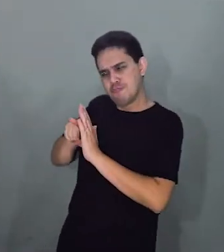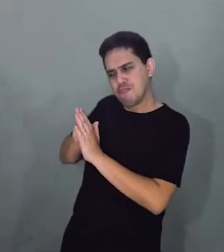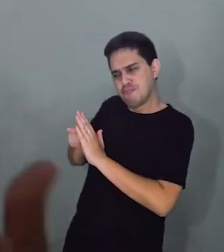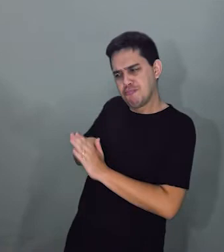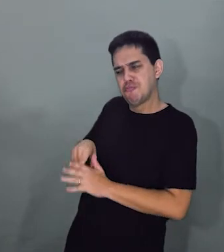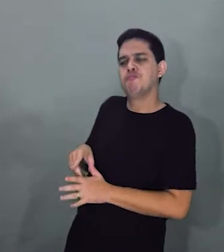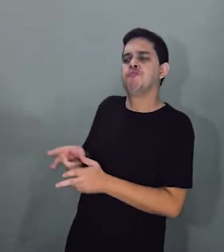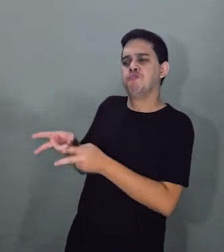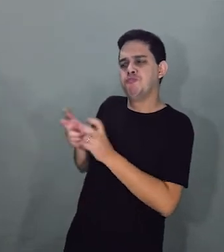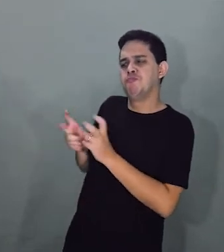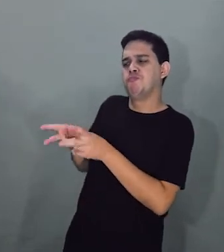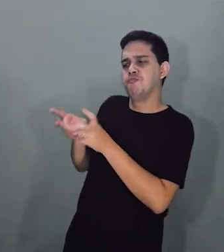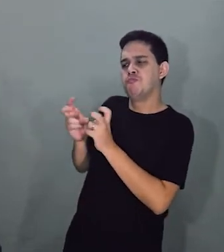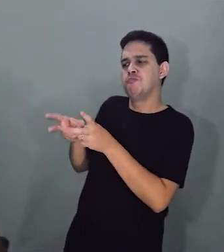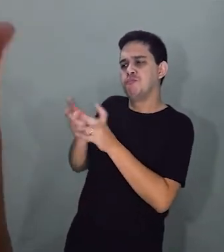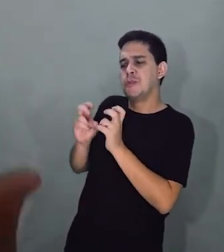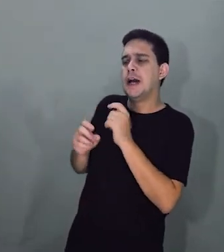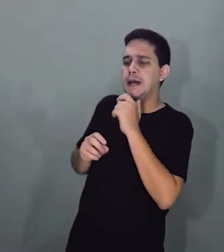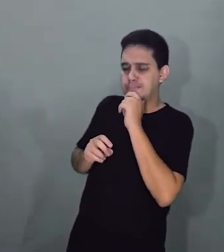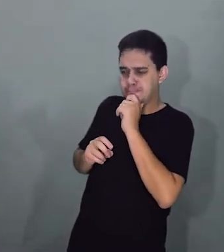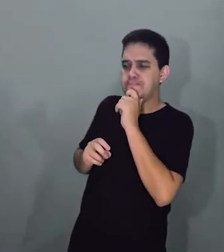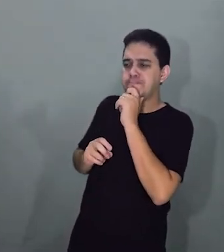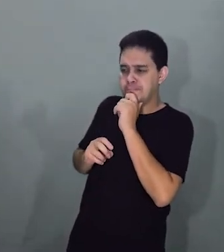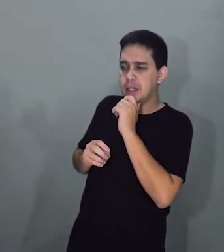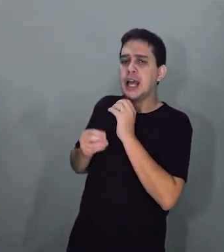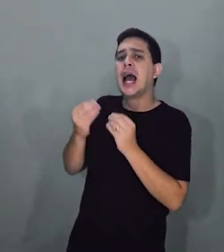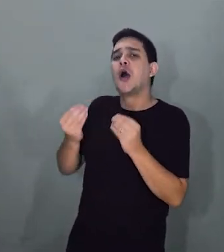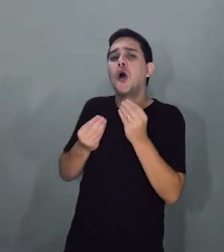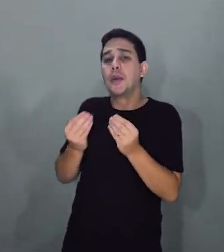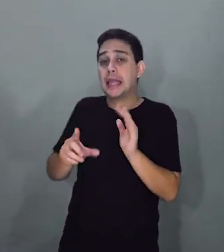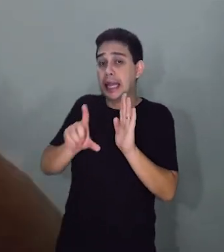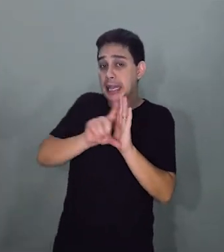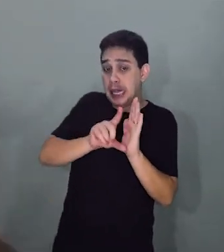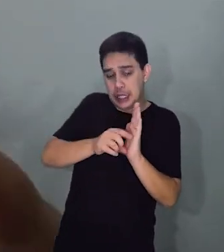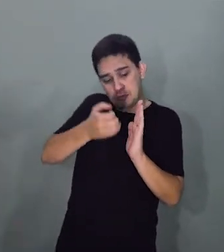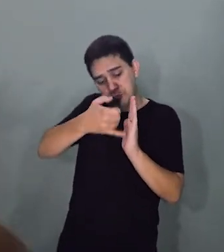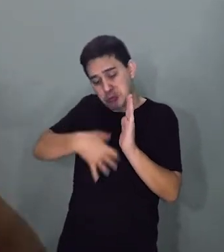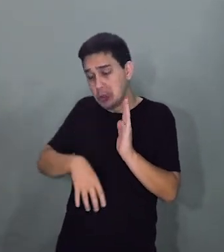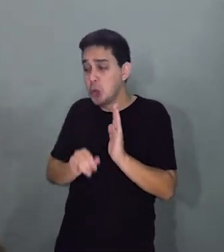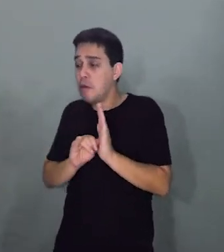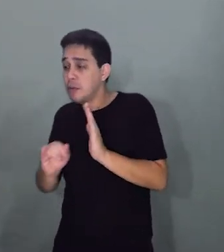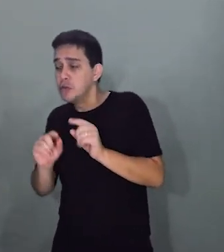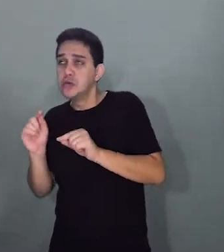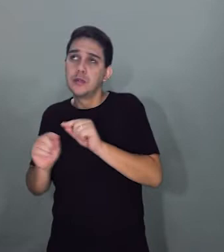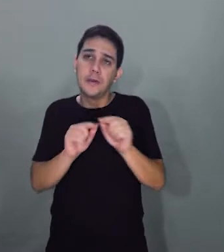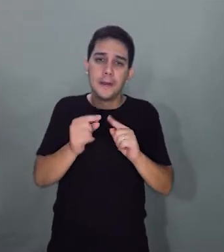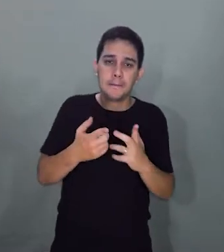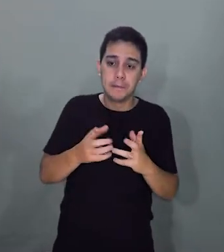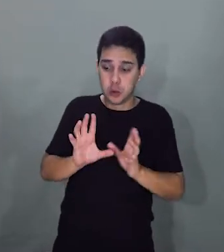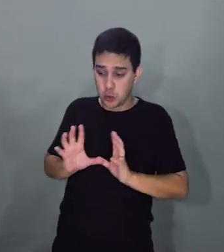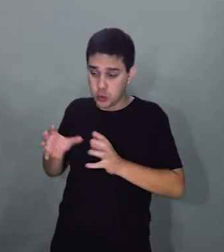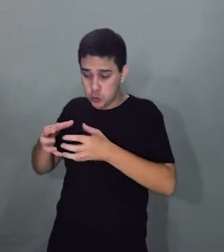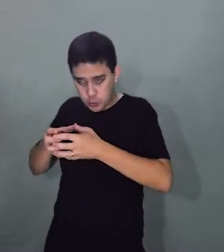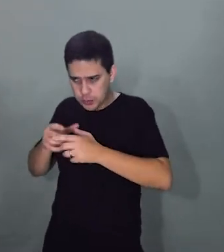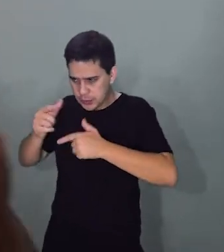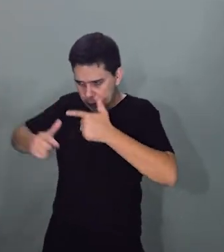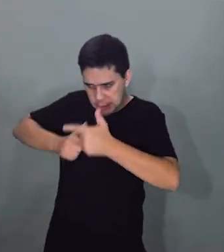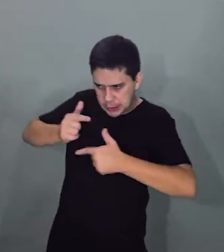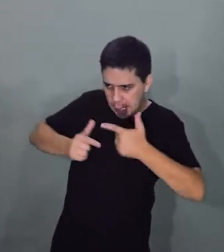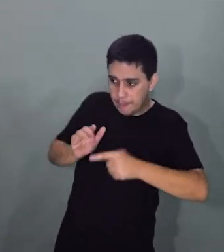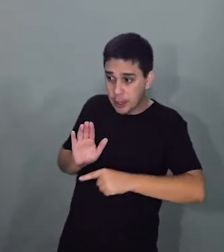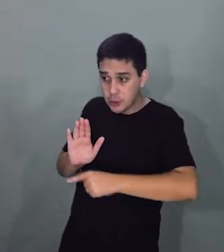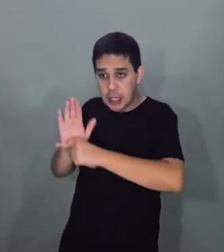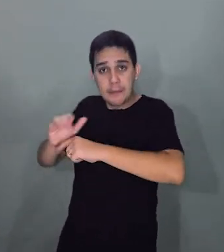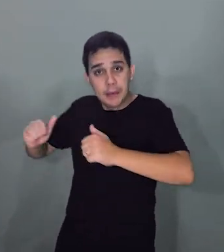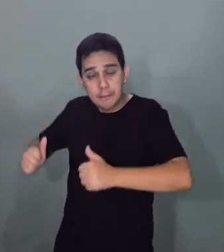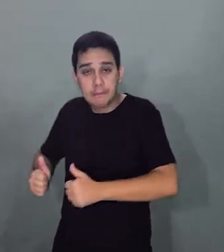entender, né, como que eles ocorrem, o que as legislações falam e o que em conjunto a gente pode fazer para